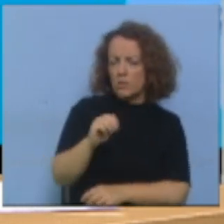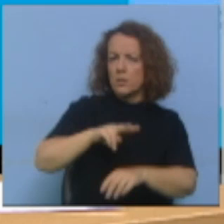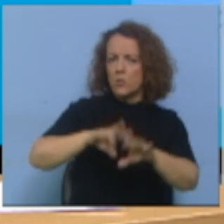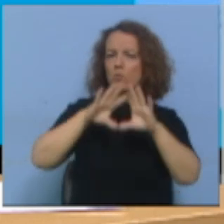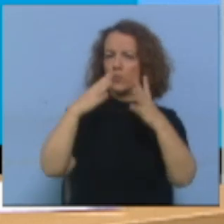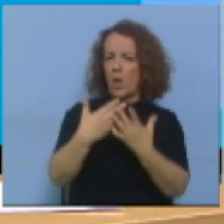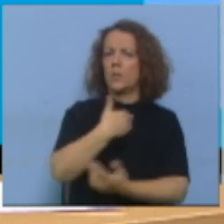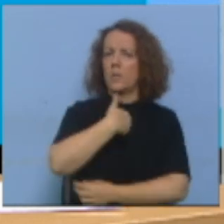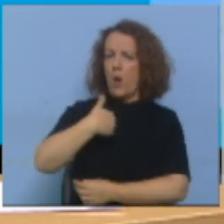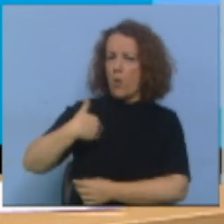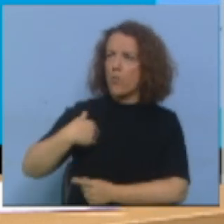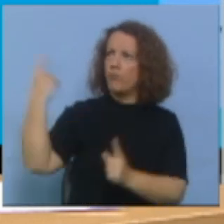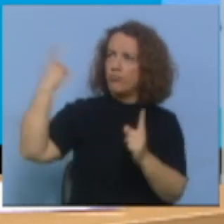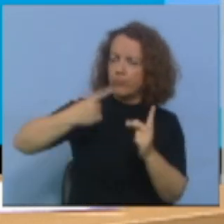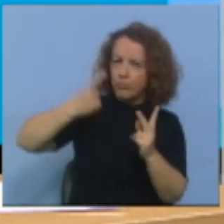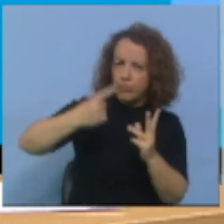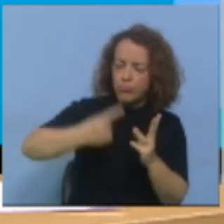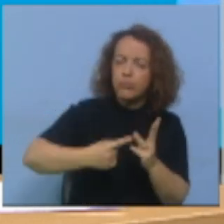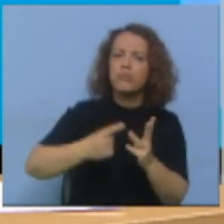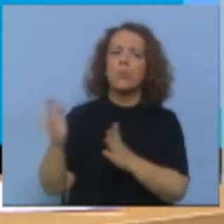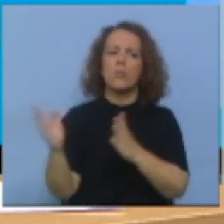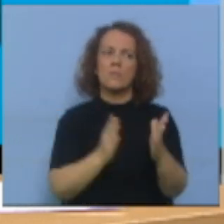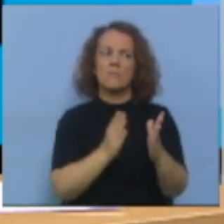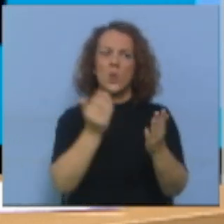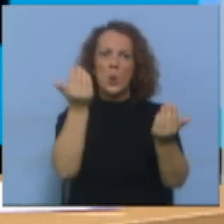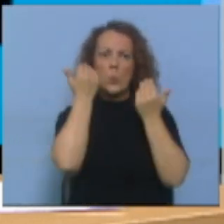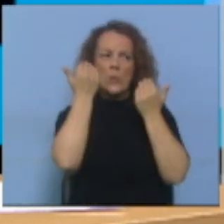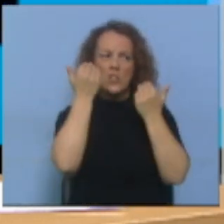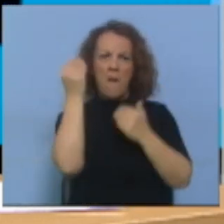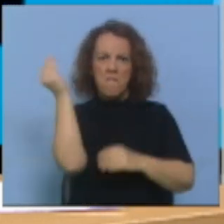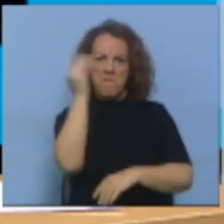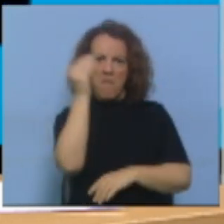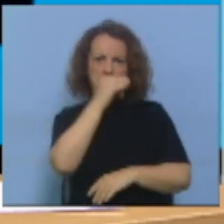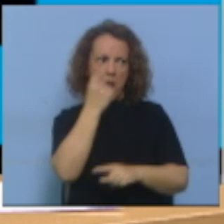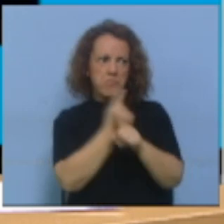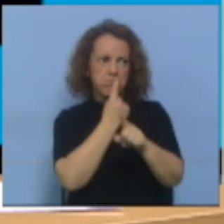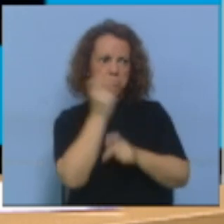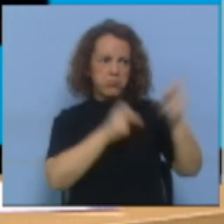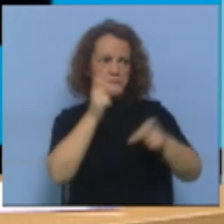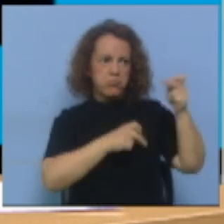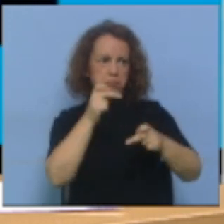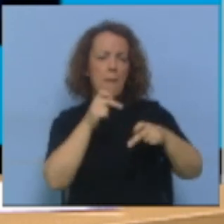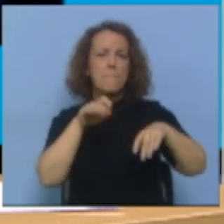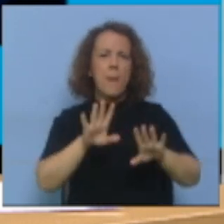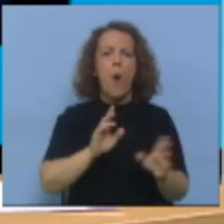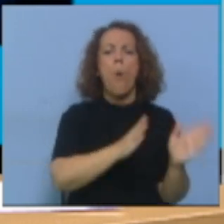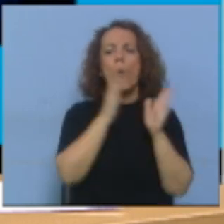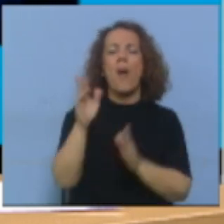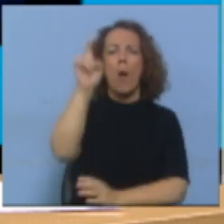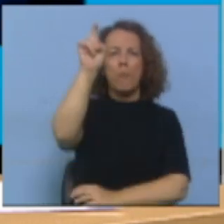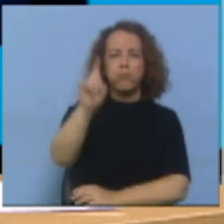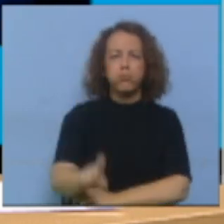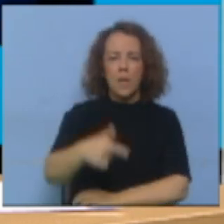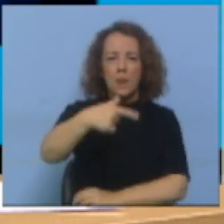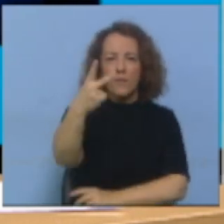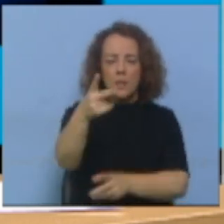não alimentarmos as chamadas fake news, mas também não passarmos a vida diante da televisão a consumir informação que depois,